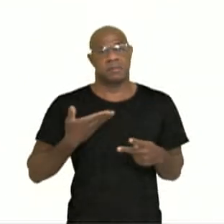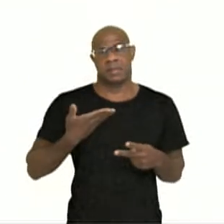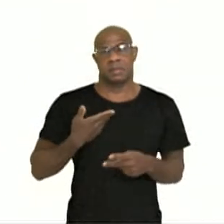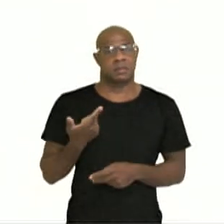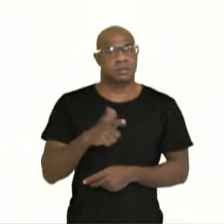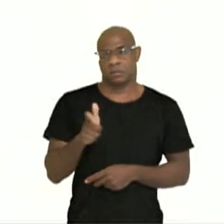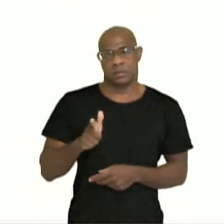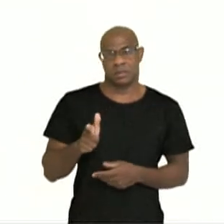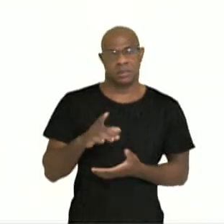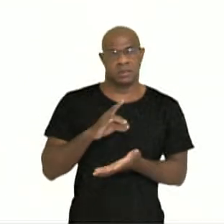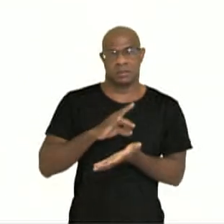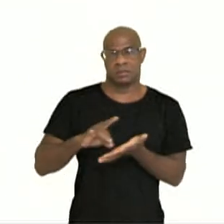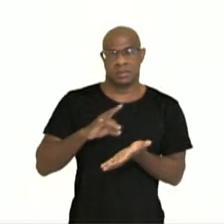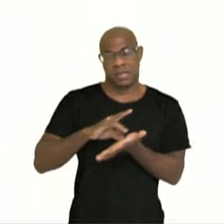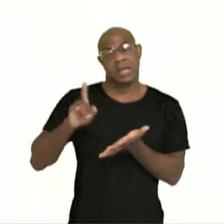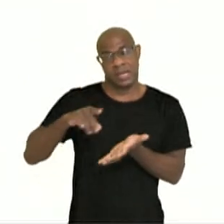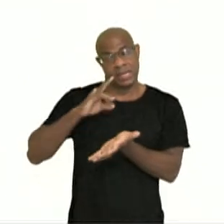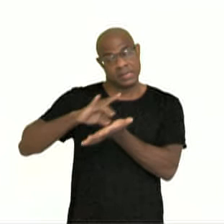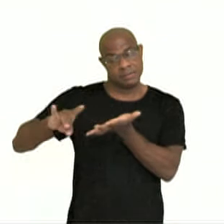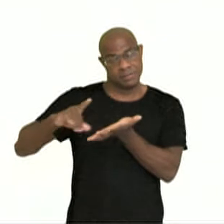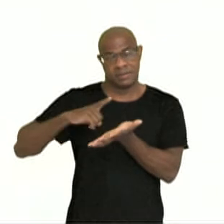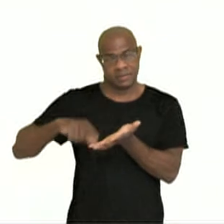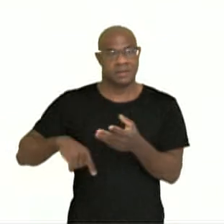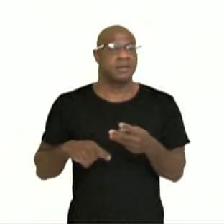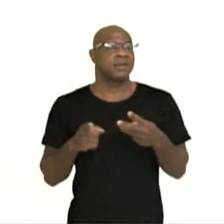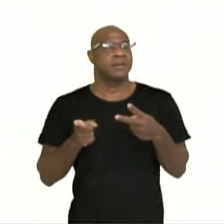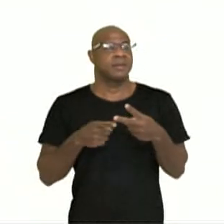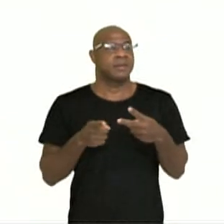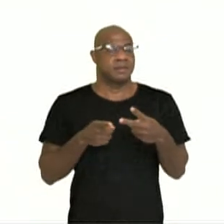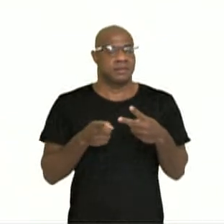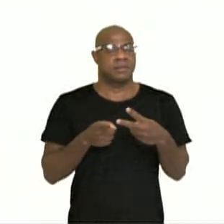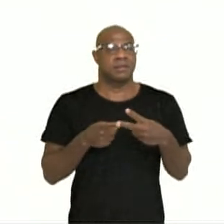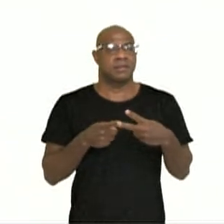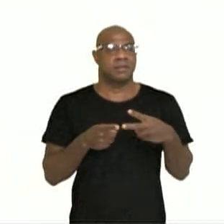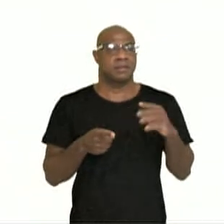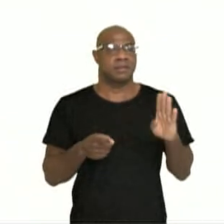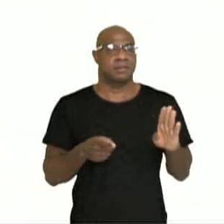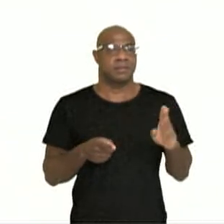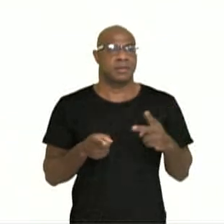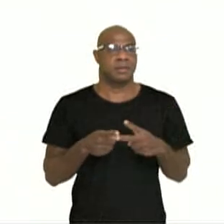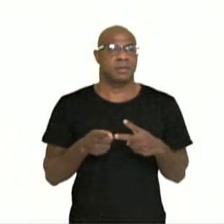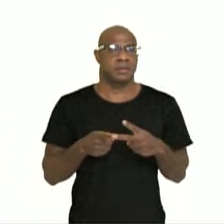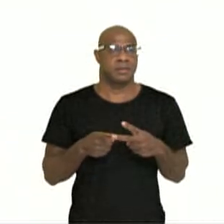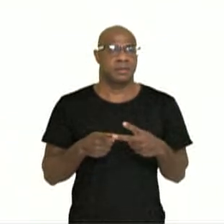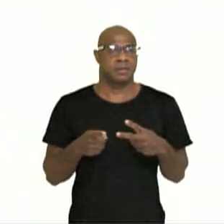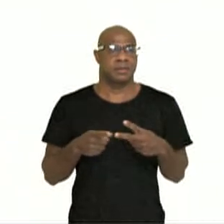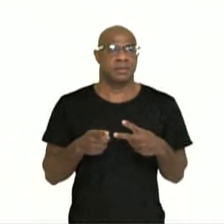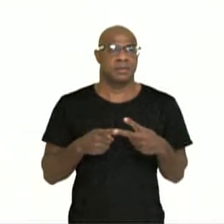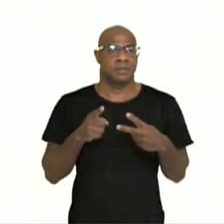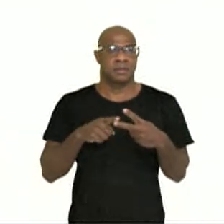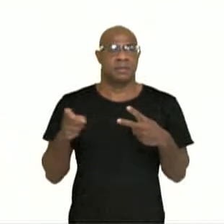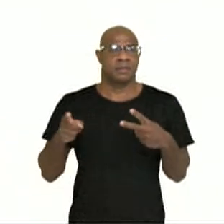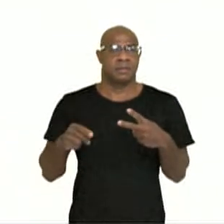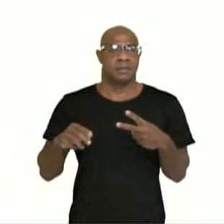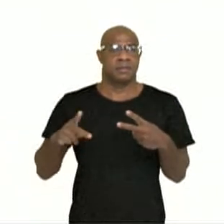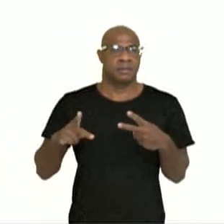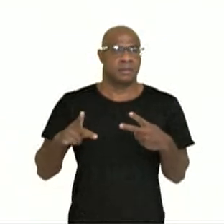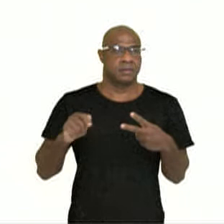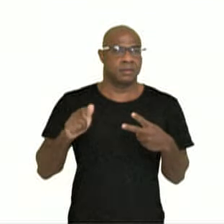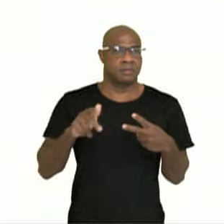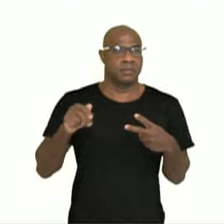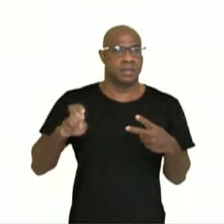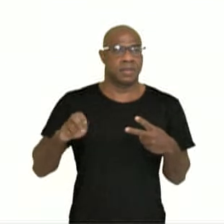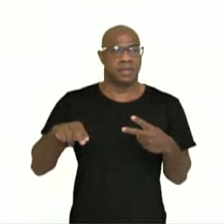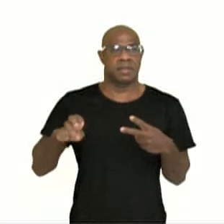são enemies, portanto inimigos, né, e aircraft, né, pessoal, que é o mesmo que plane ou airplane, né, o mesmo que